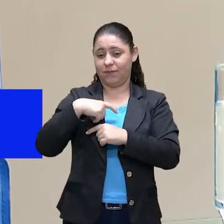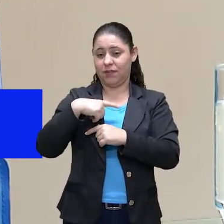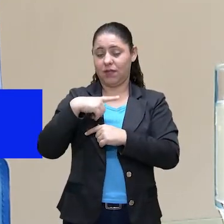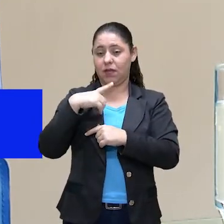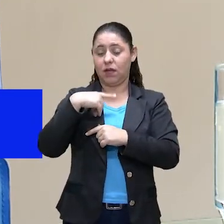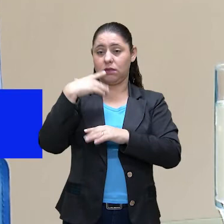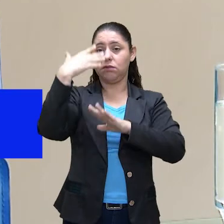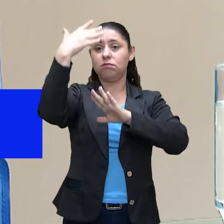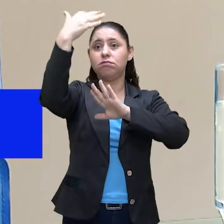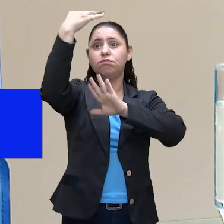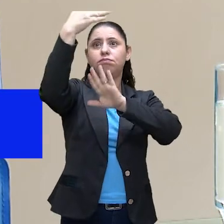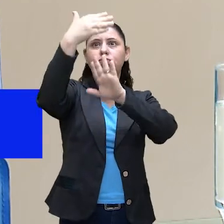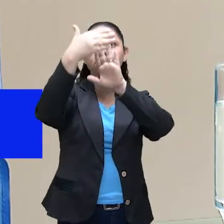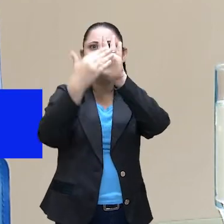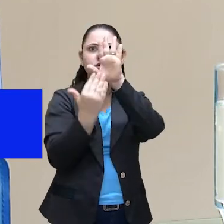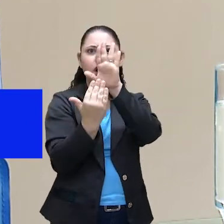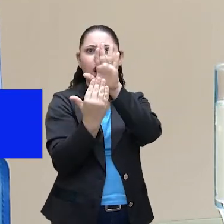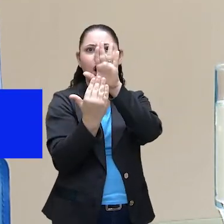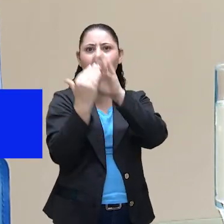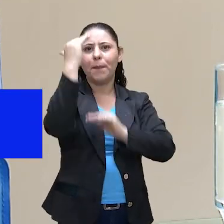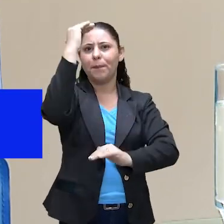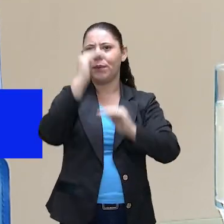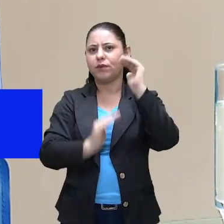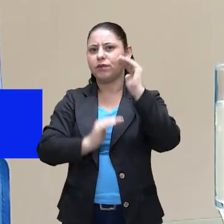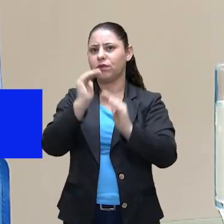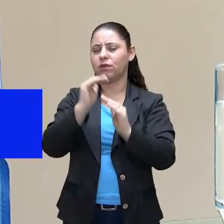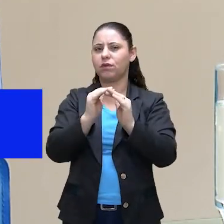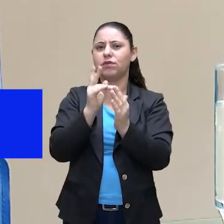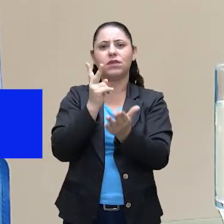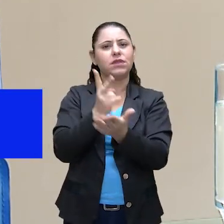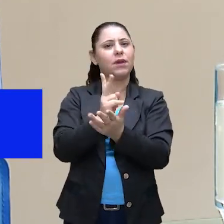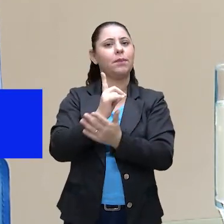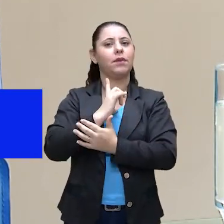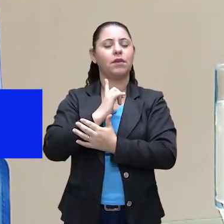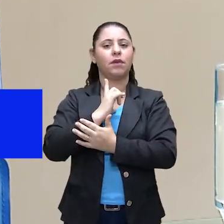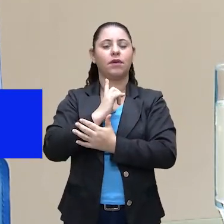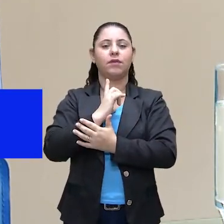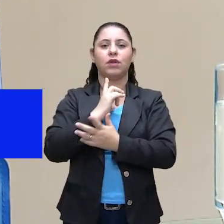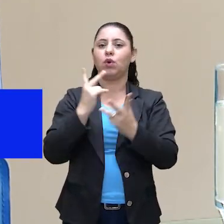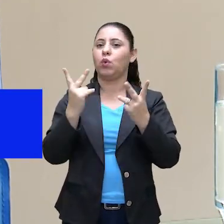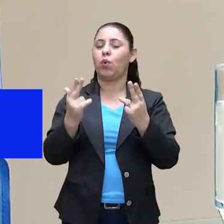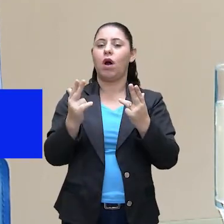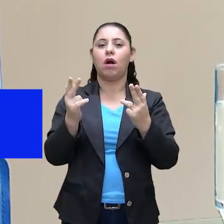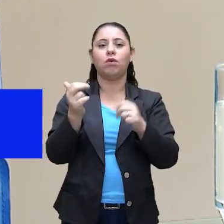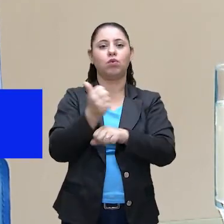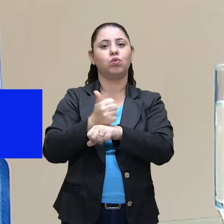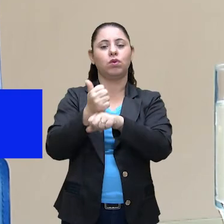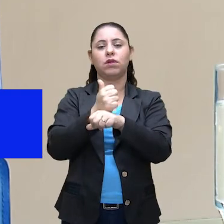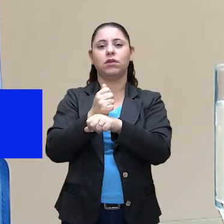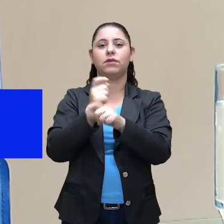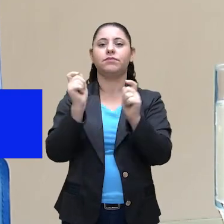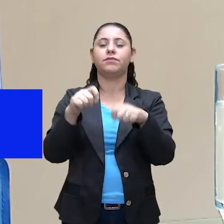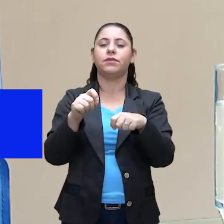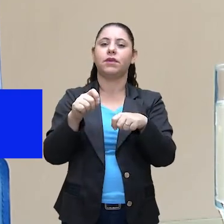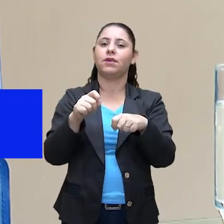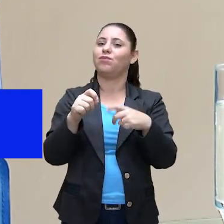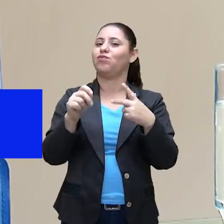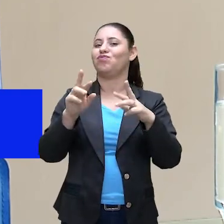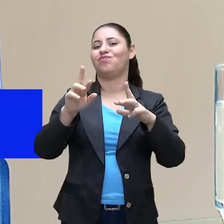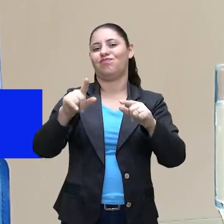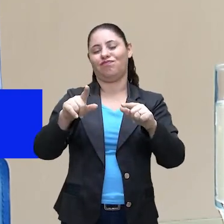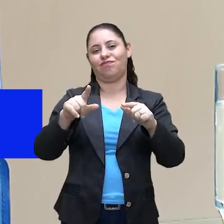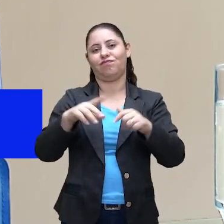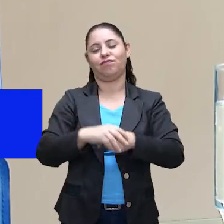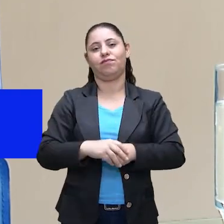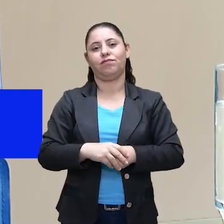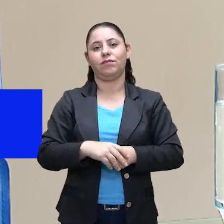ser colocado diante da profissão que você sempre manteve com a mesma qualidade de entrega,